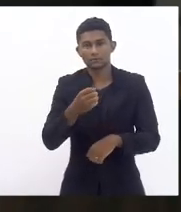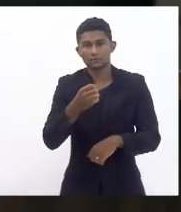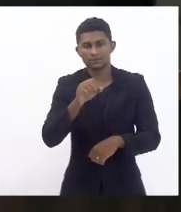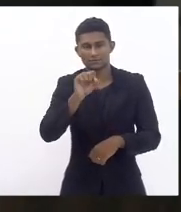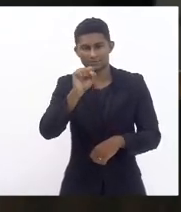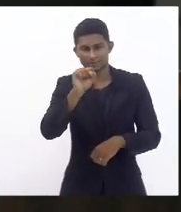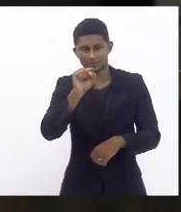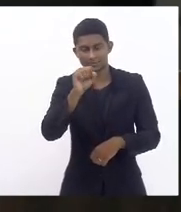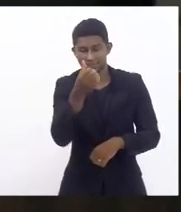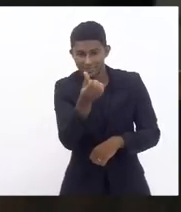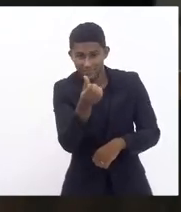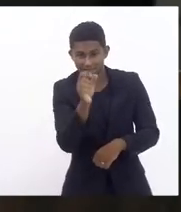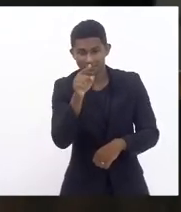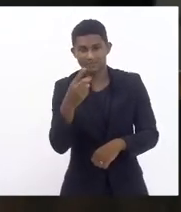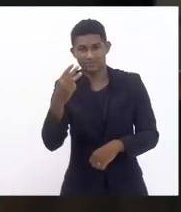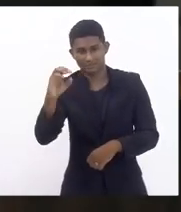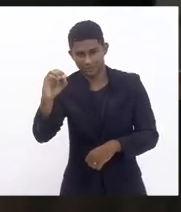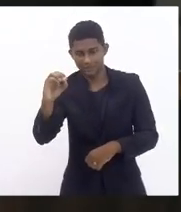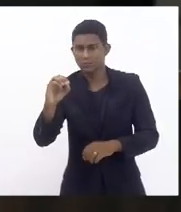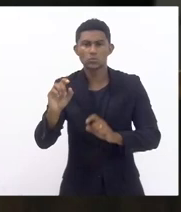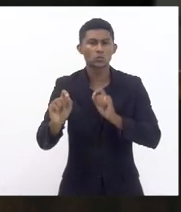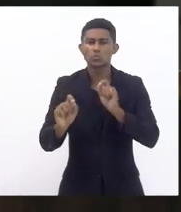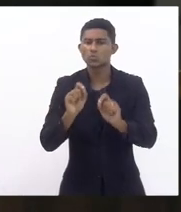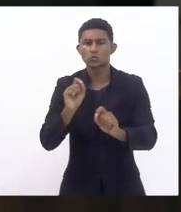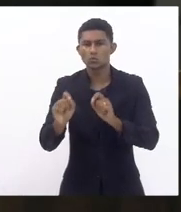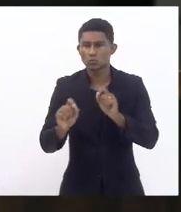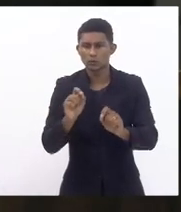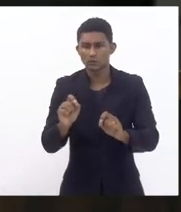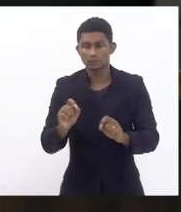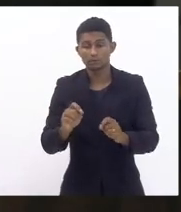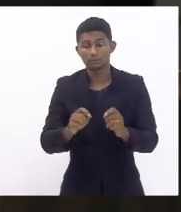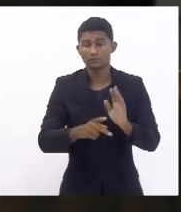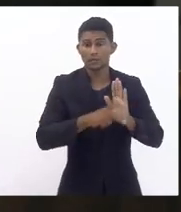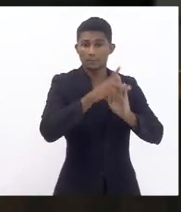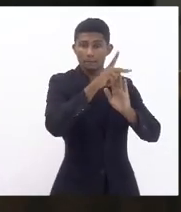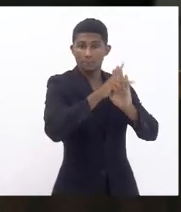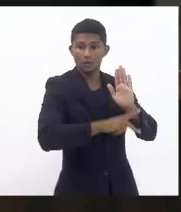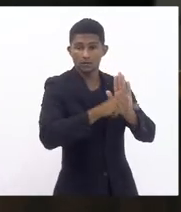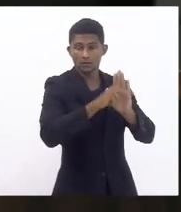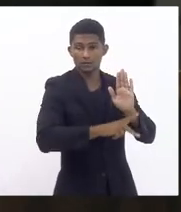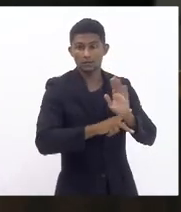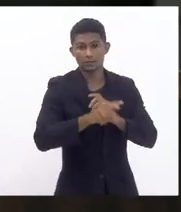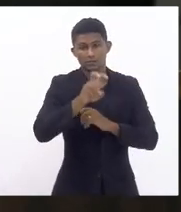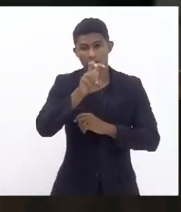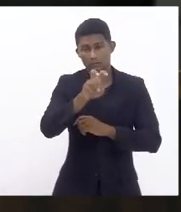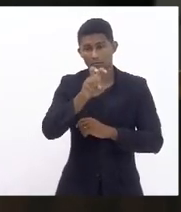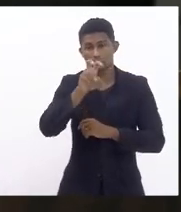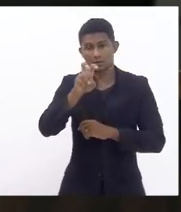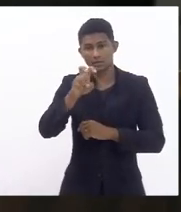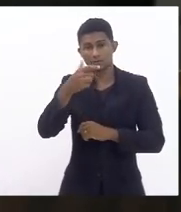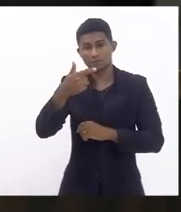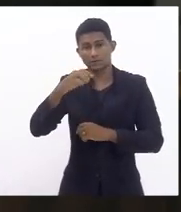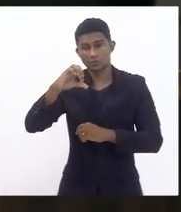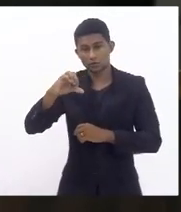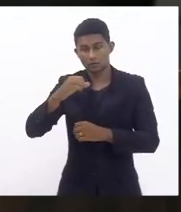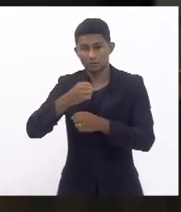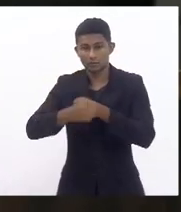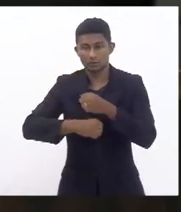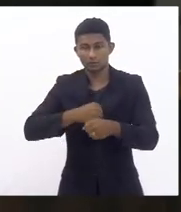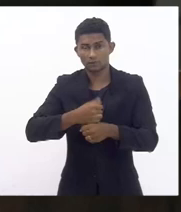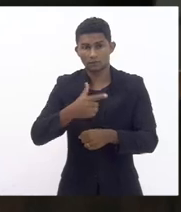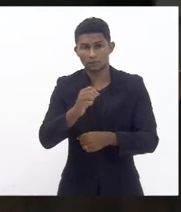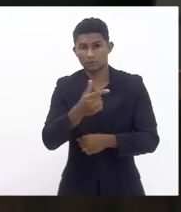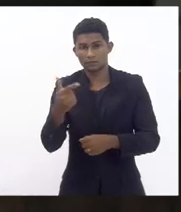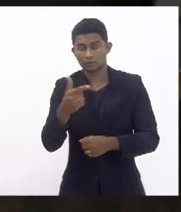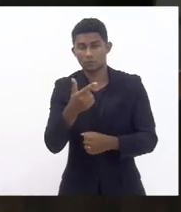mensagem, do 6 de 22, projeto de lei 5.529 de 22, na ordem do dia,